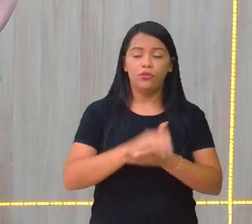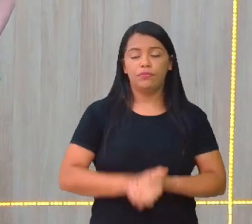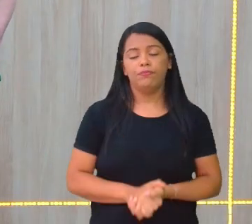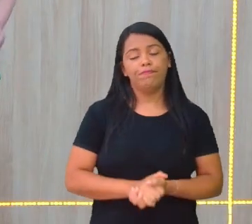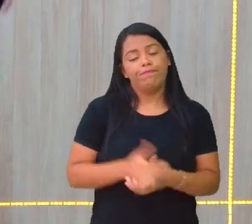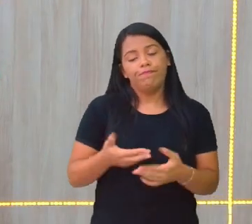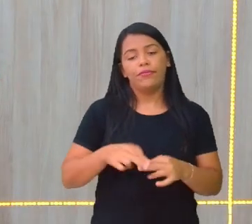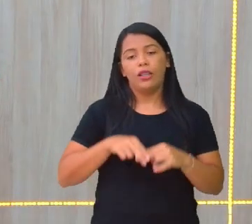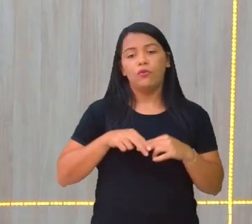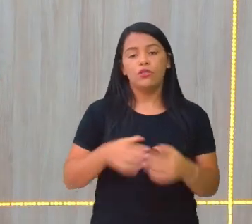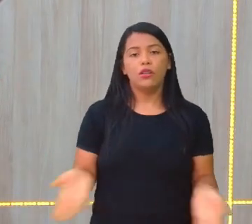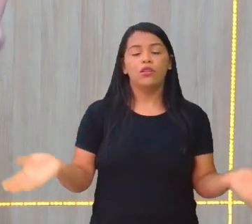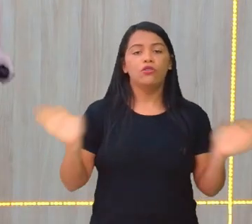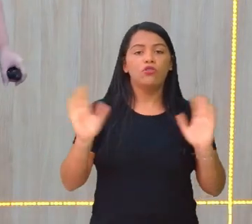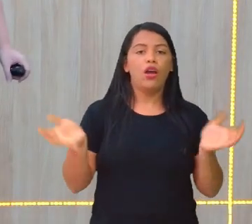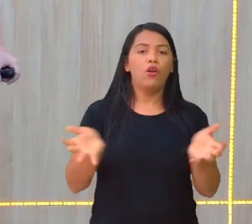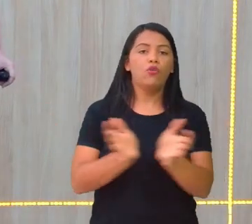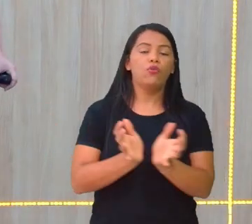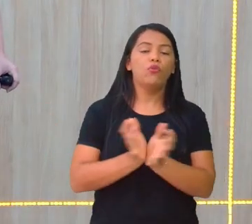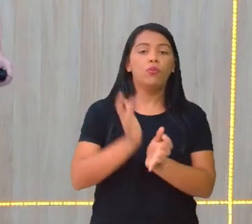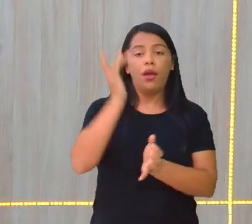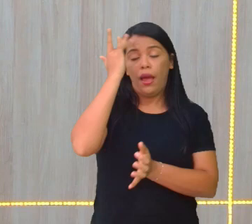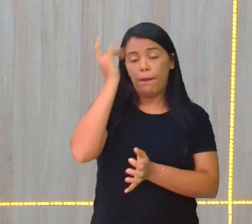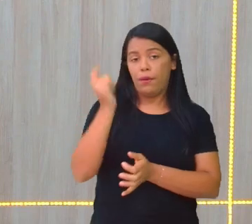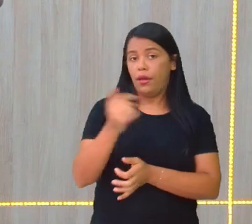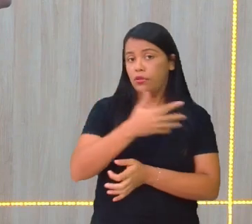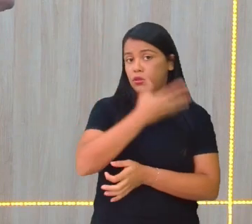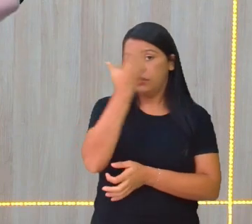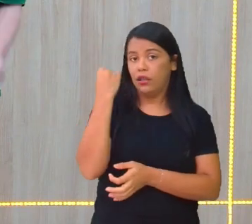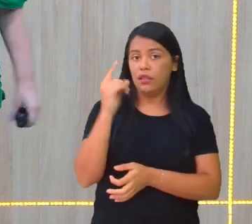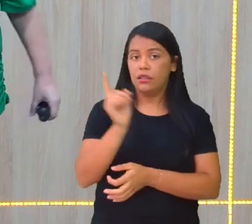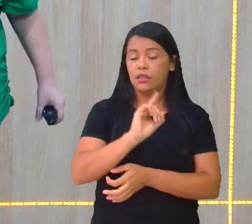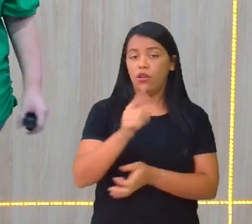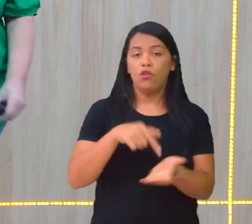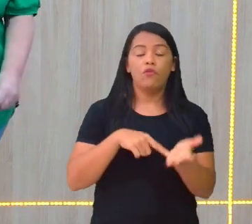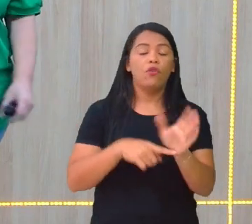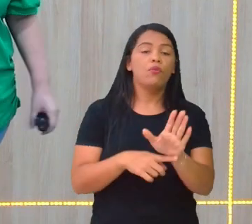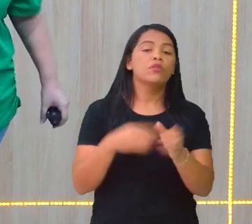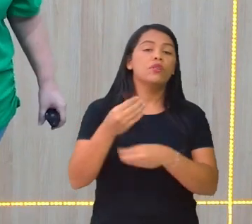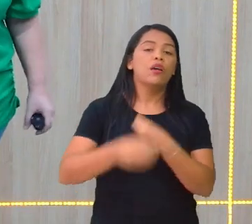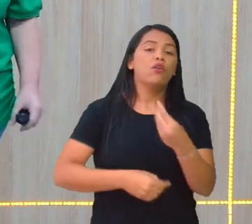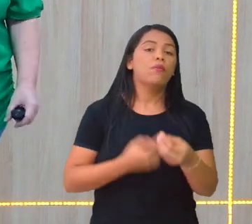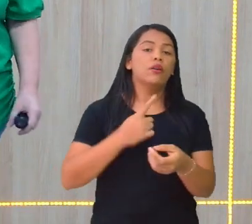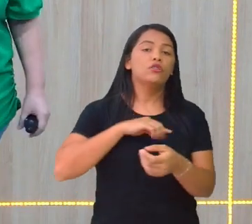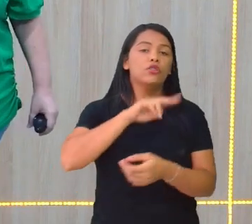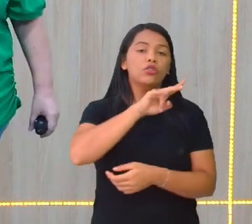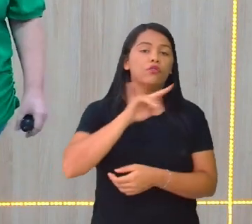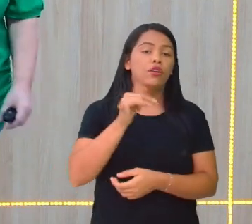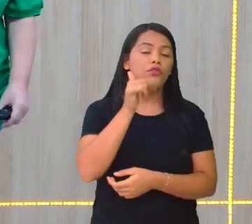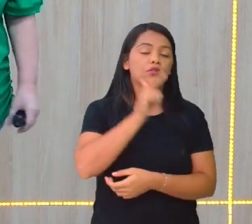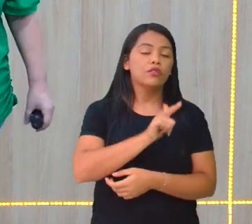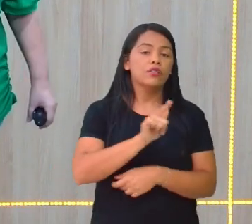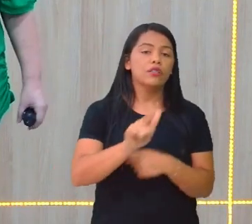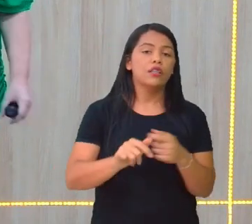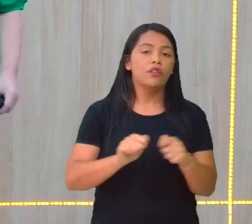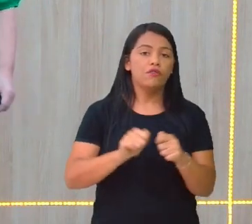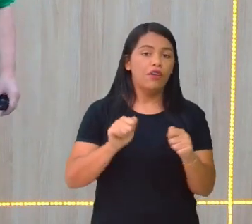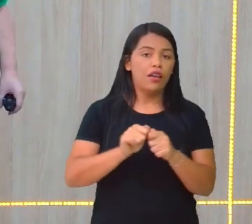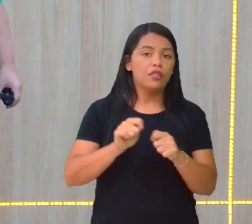Pois é, turma. Tchau, turma. E amanhã, não esquece que eu vou mostrar aqui como é que a gente vai manipular